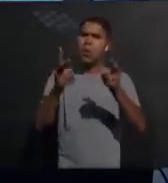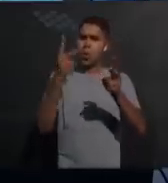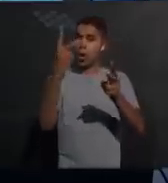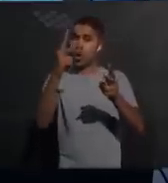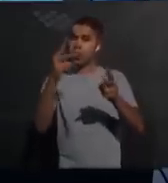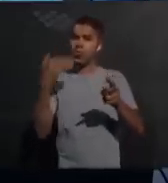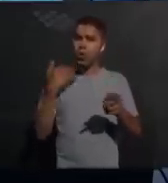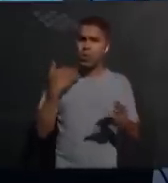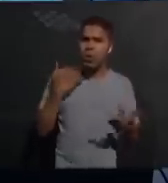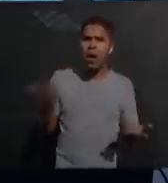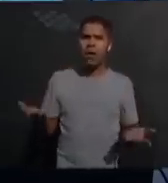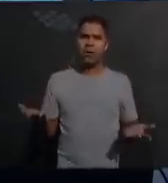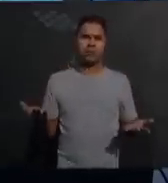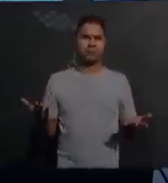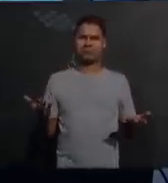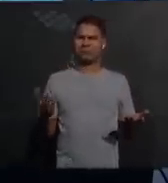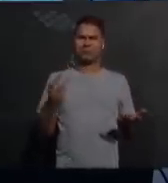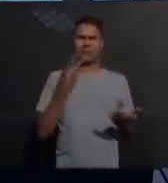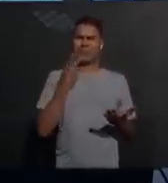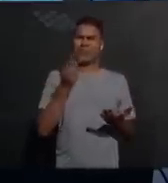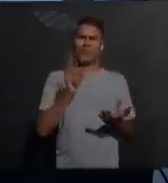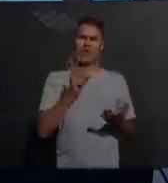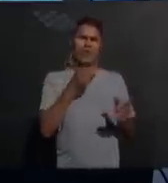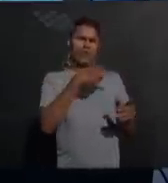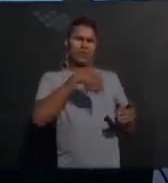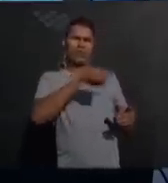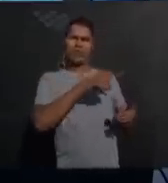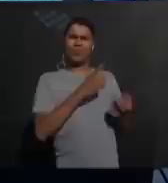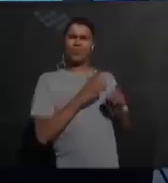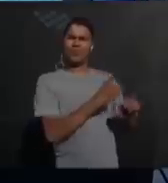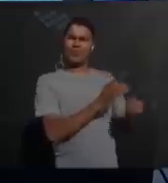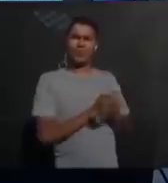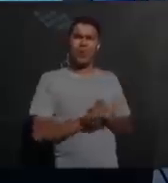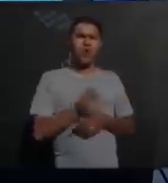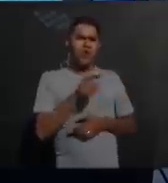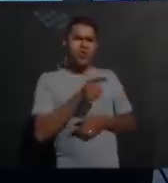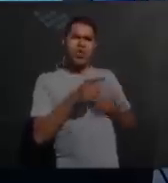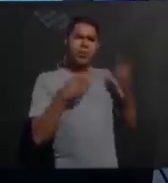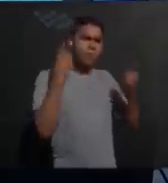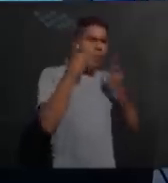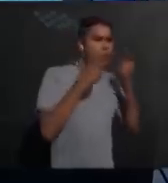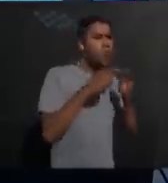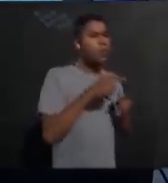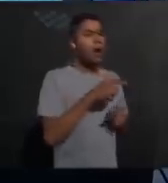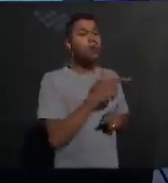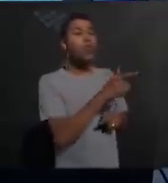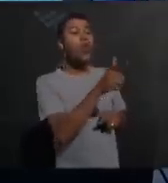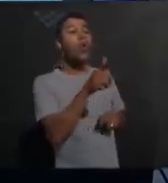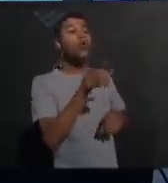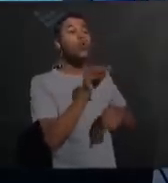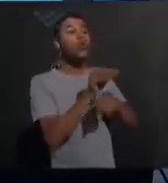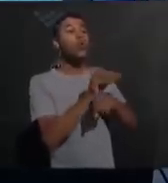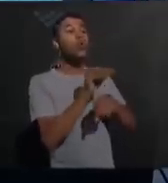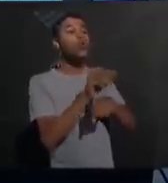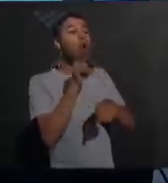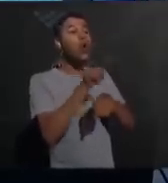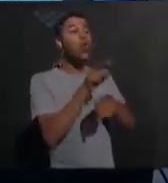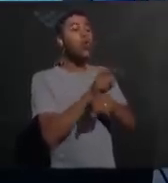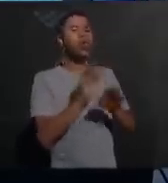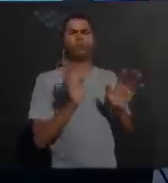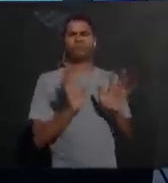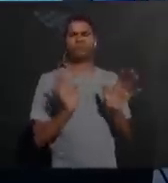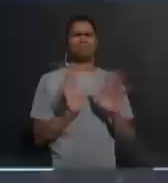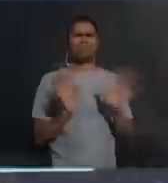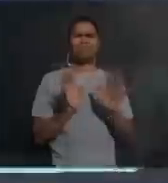conta bancária ele não falou isso para os discípulos dele fica preocupado com a vida do seu irmão fica de olho não